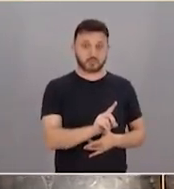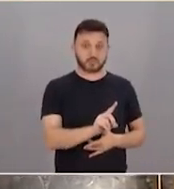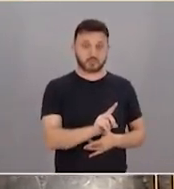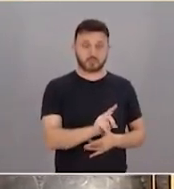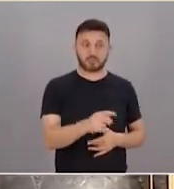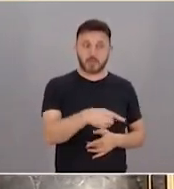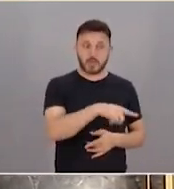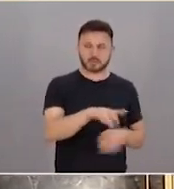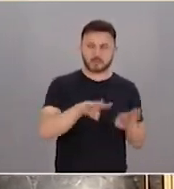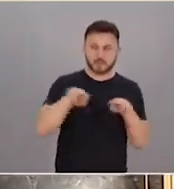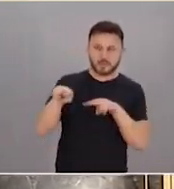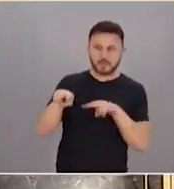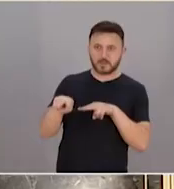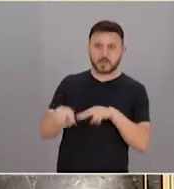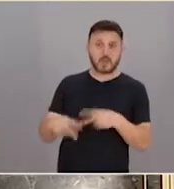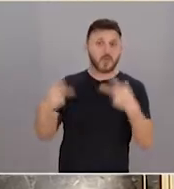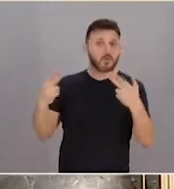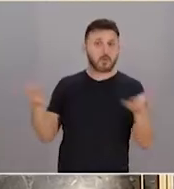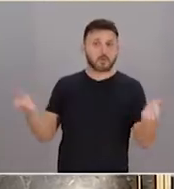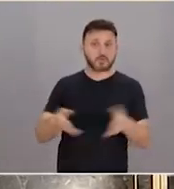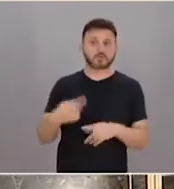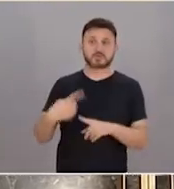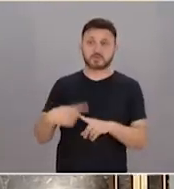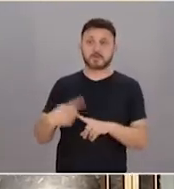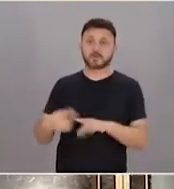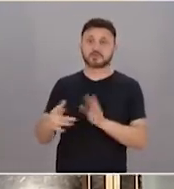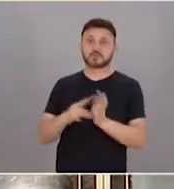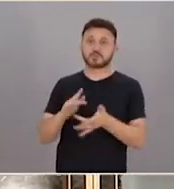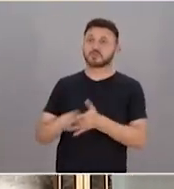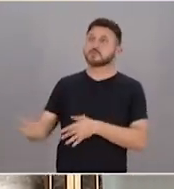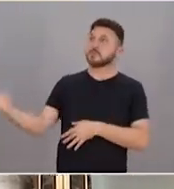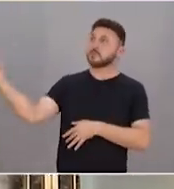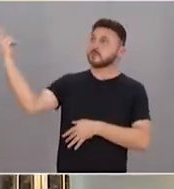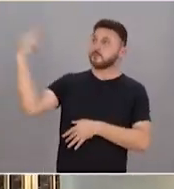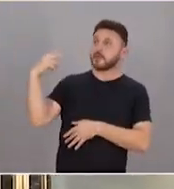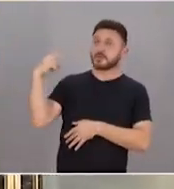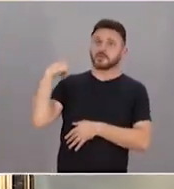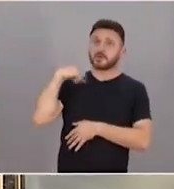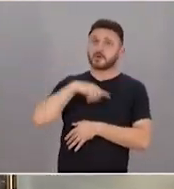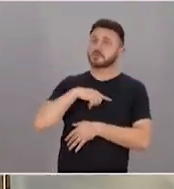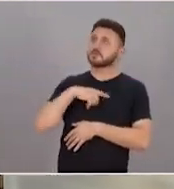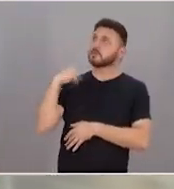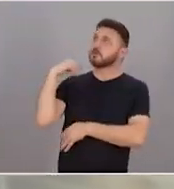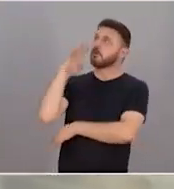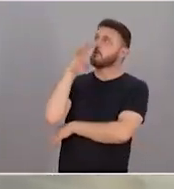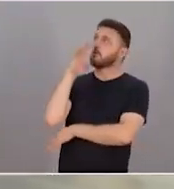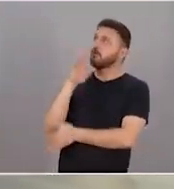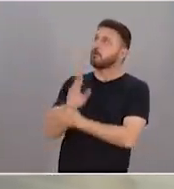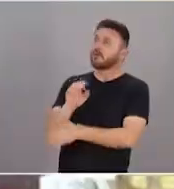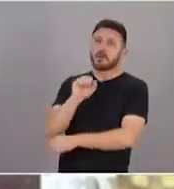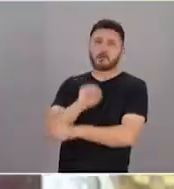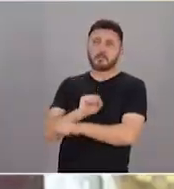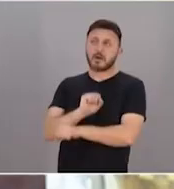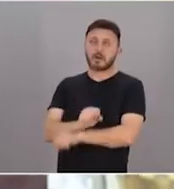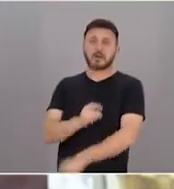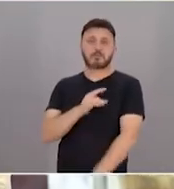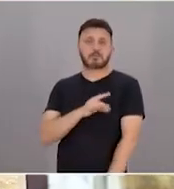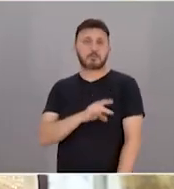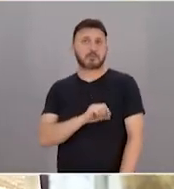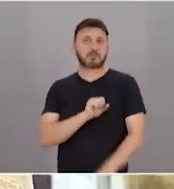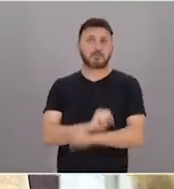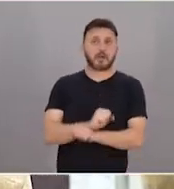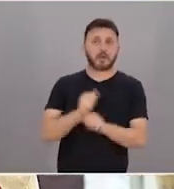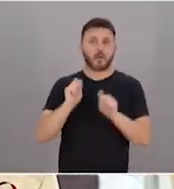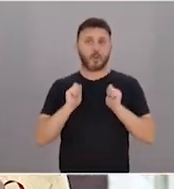envia. Ele está dizendo para mim e para você: ide. Ide, meu irmão, não pare, não fique com medo, não fique assustado,